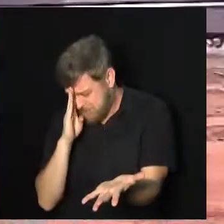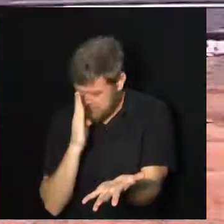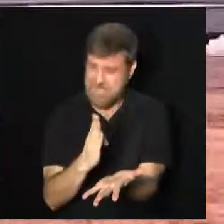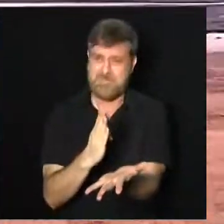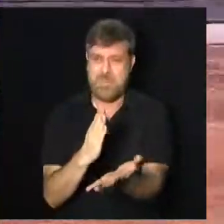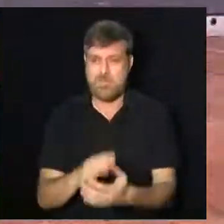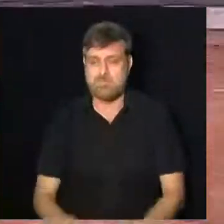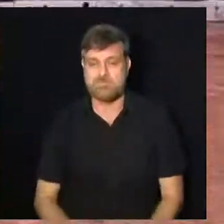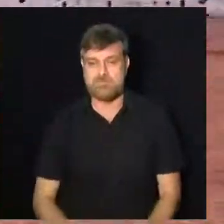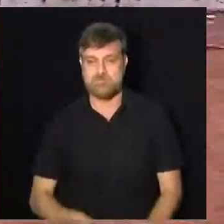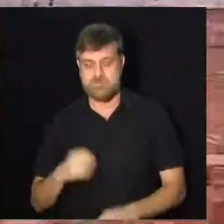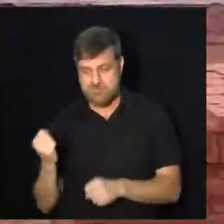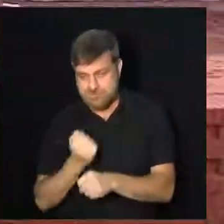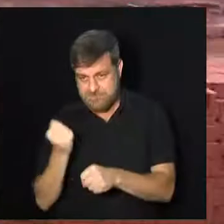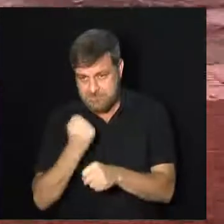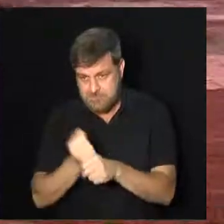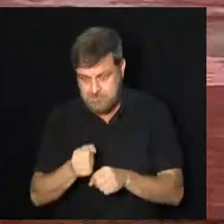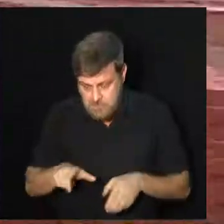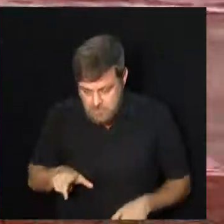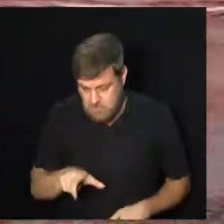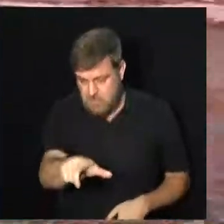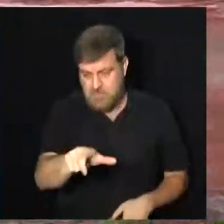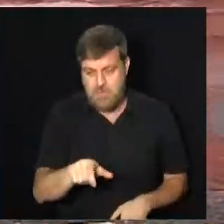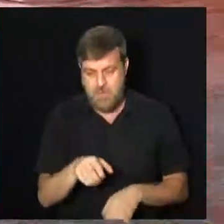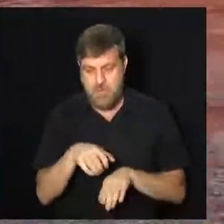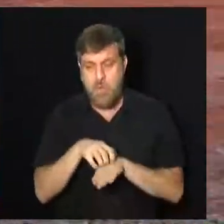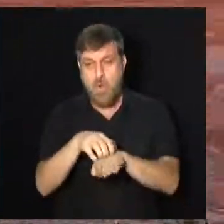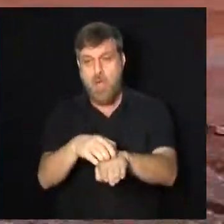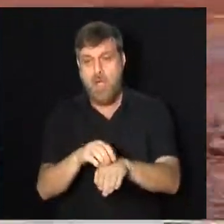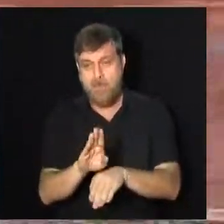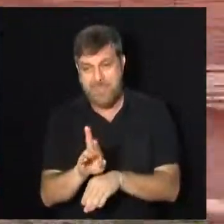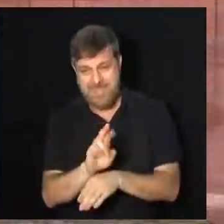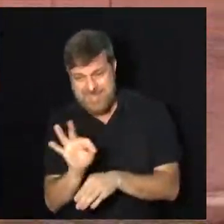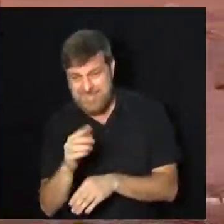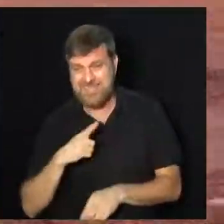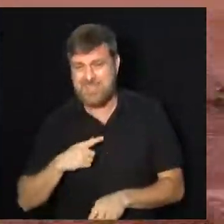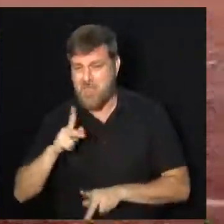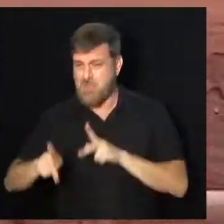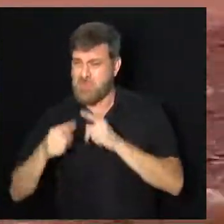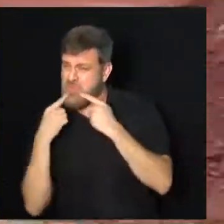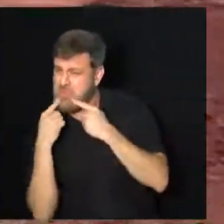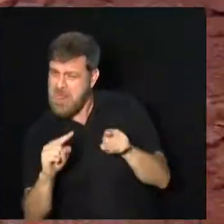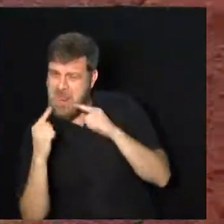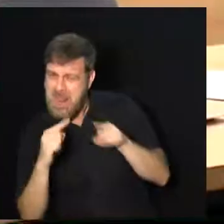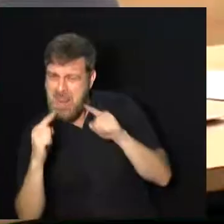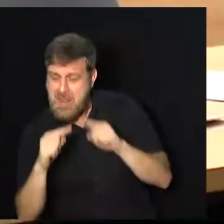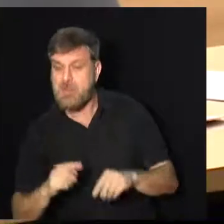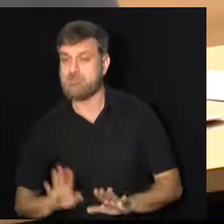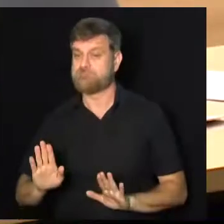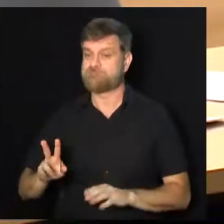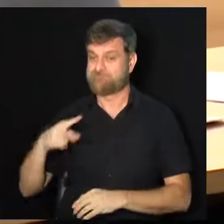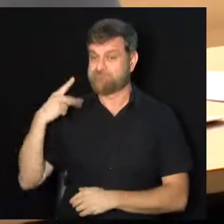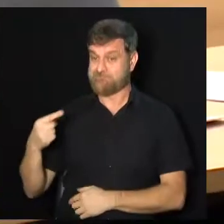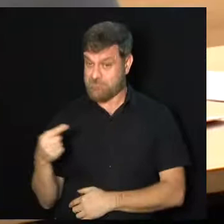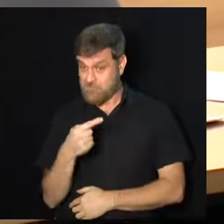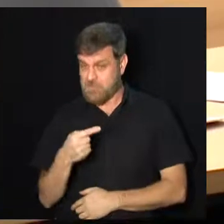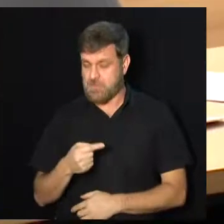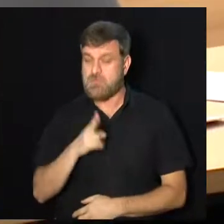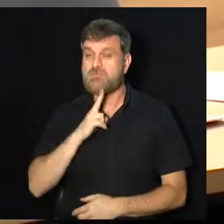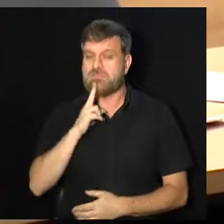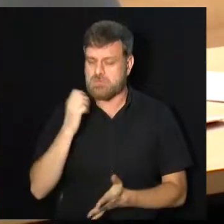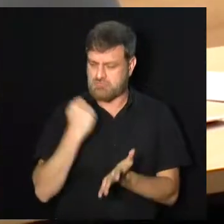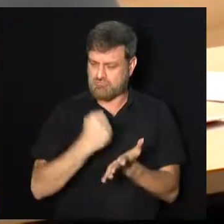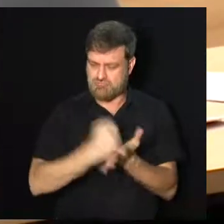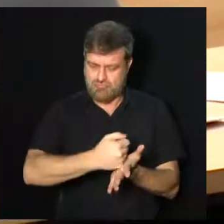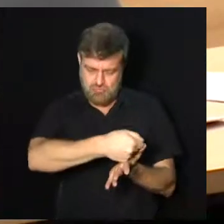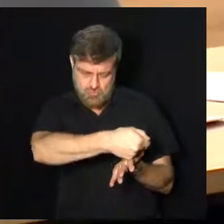Campinas. As obras do BRT continuam gerando questionamentos por parte da população. Por isso, o vereador Nelson Osseri protocolou na